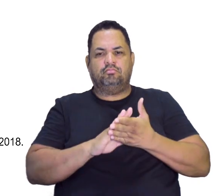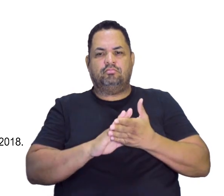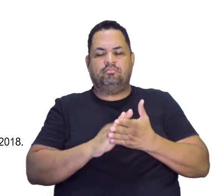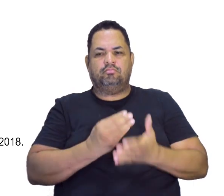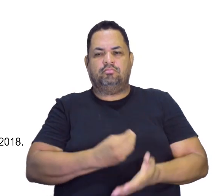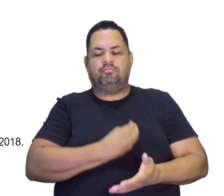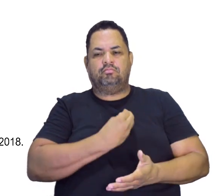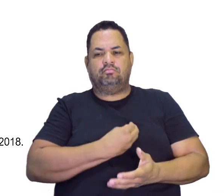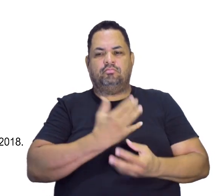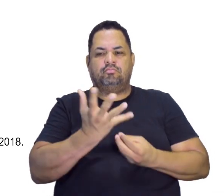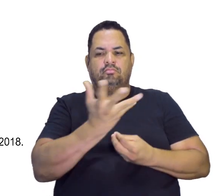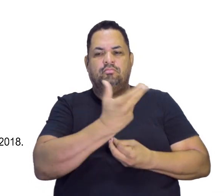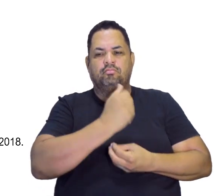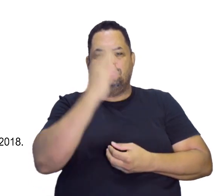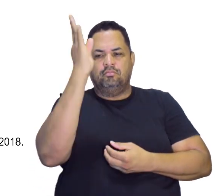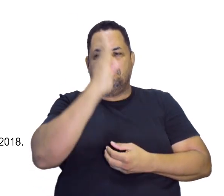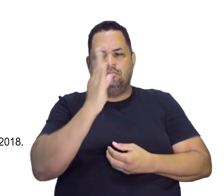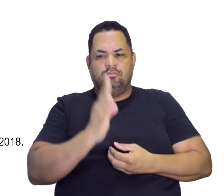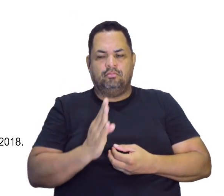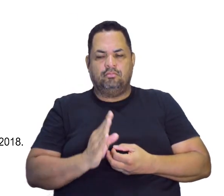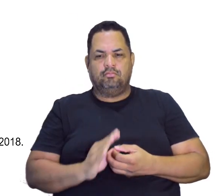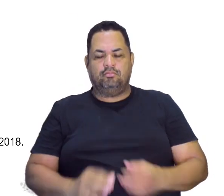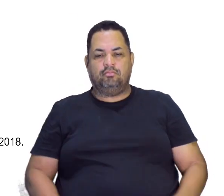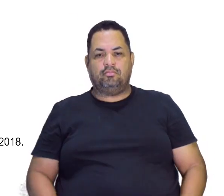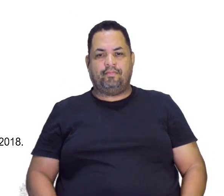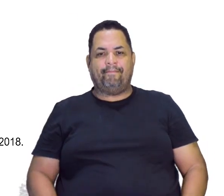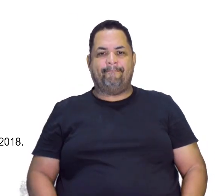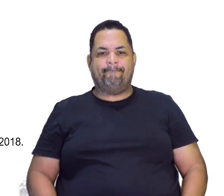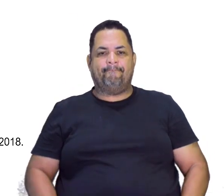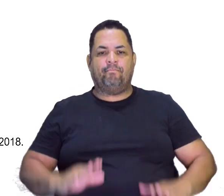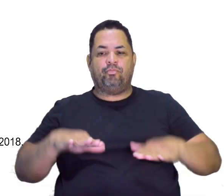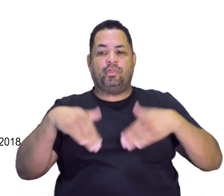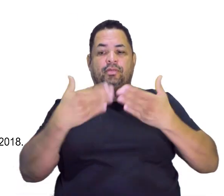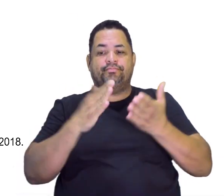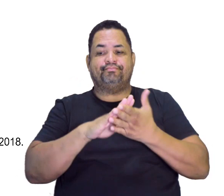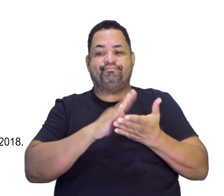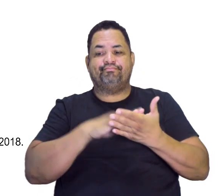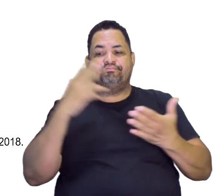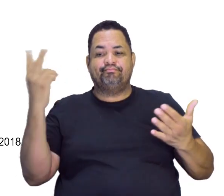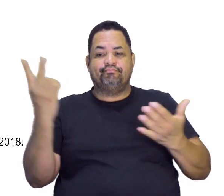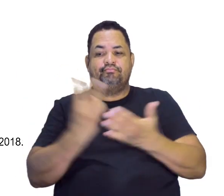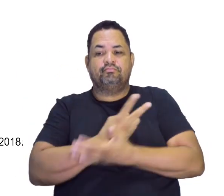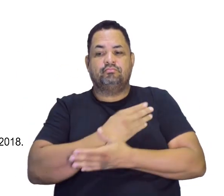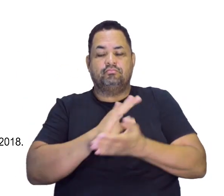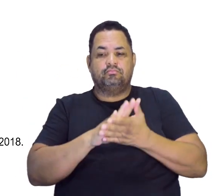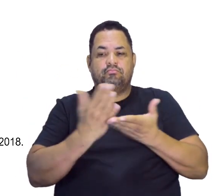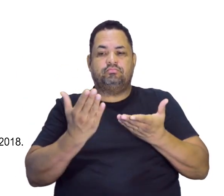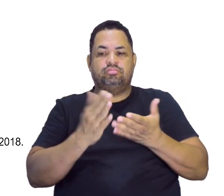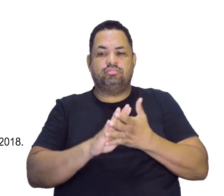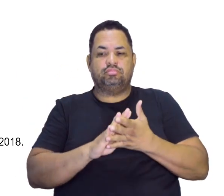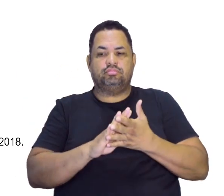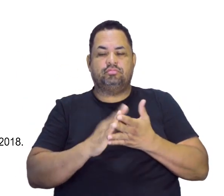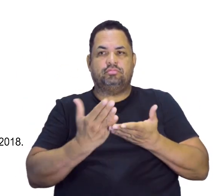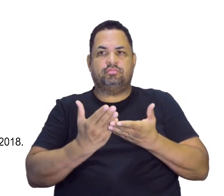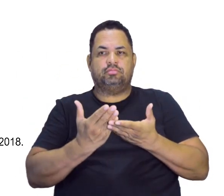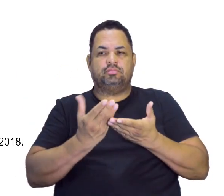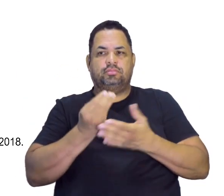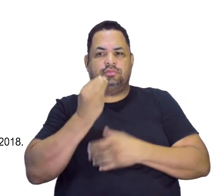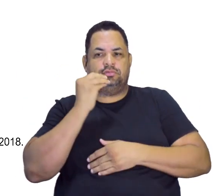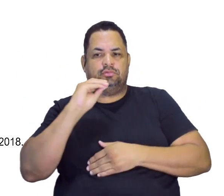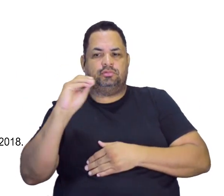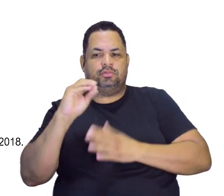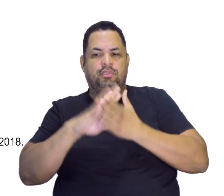vivência artística no Brasil eh e quando isso aconteceu quando passaram a desrespeitar as regras já